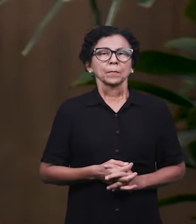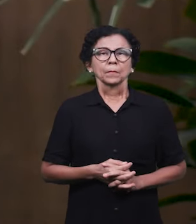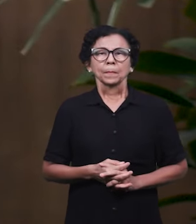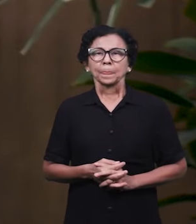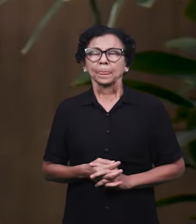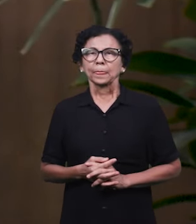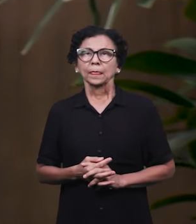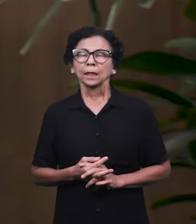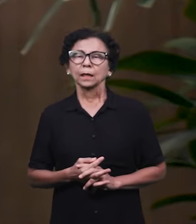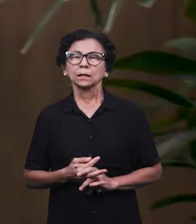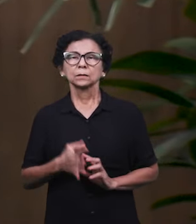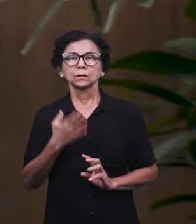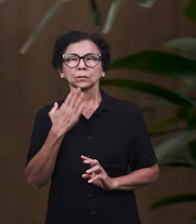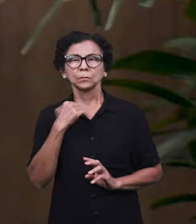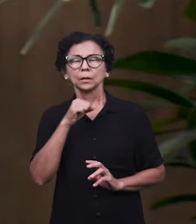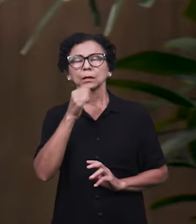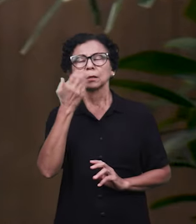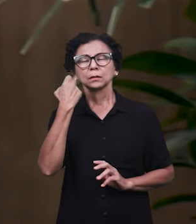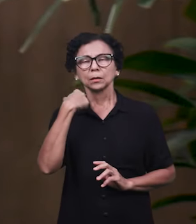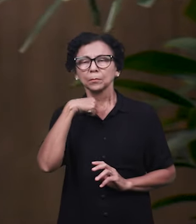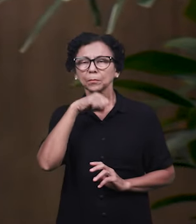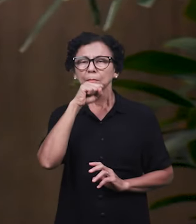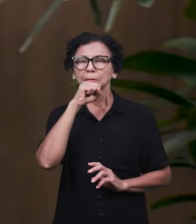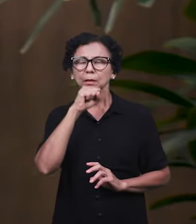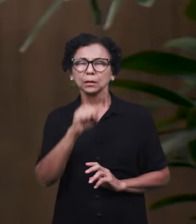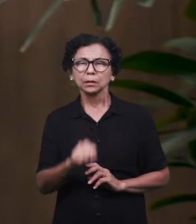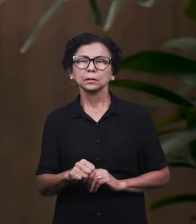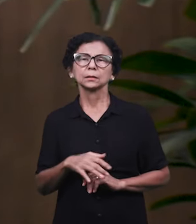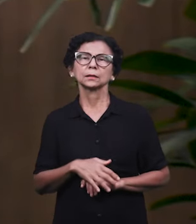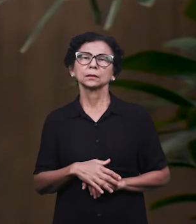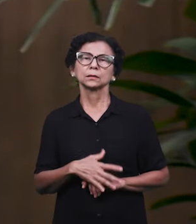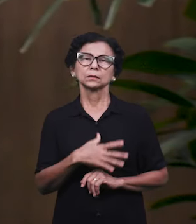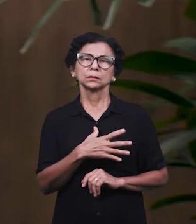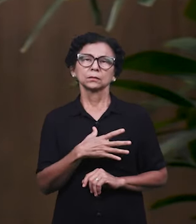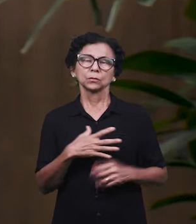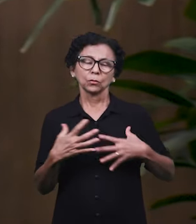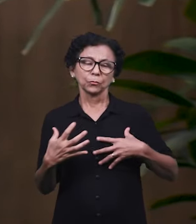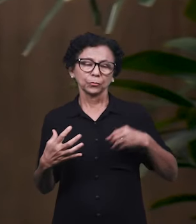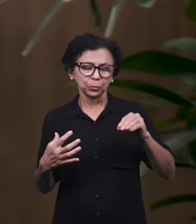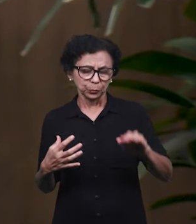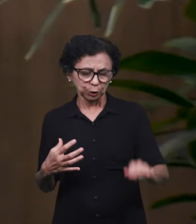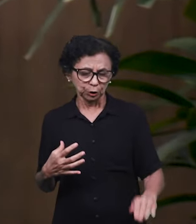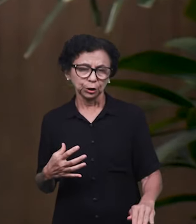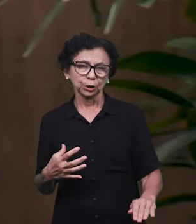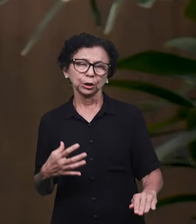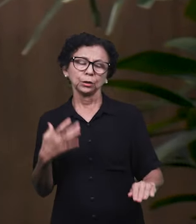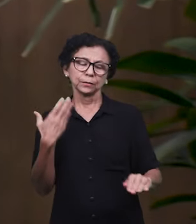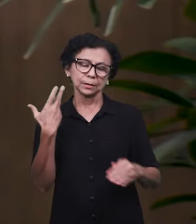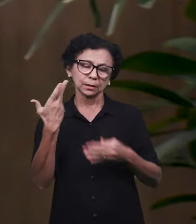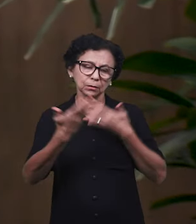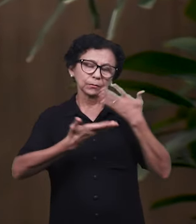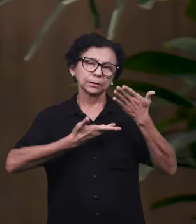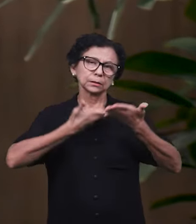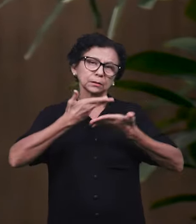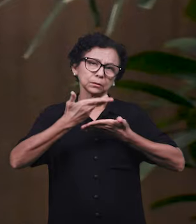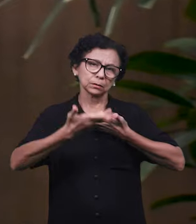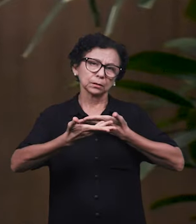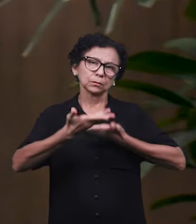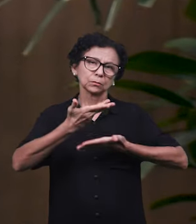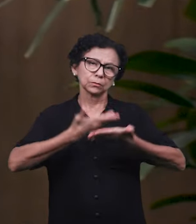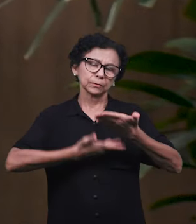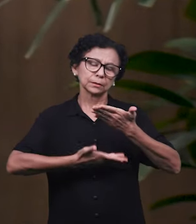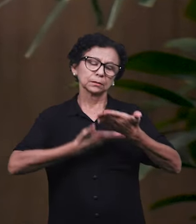né? Porque para que ele tenha uma experiência com o Senhor. E aí, tudo aquilo que ele for aprender na escola, seja as teorias envolvendo a origem